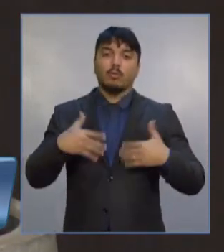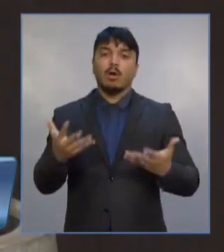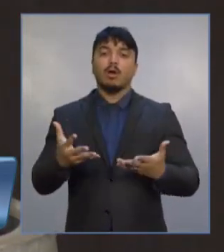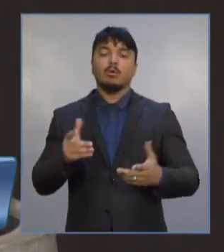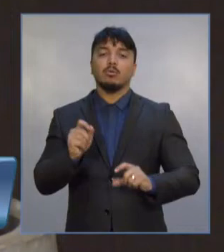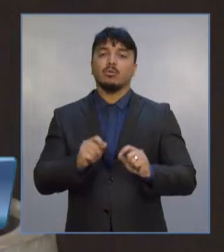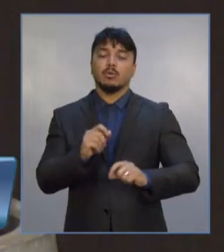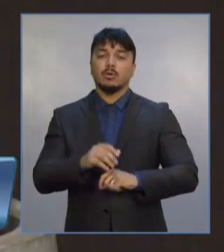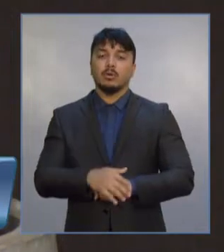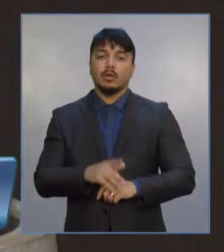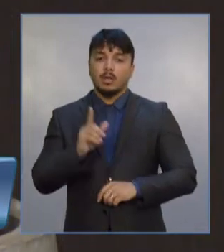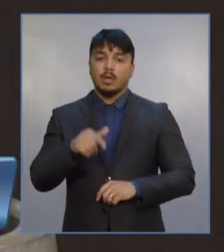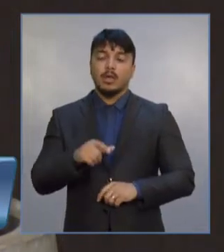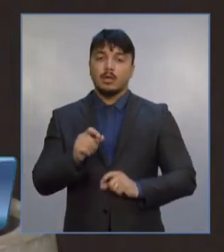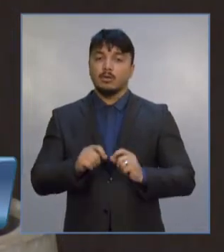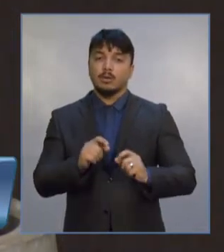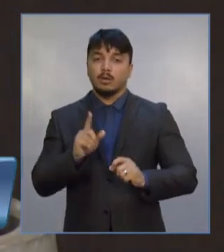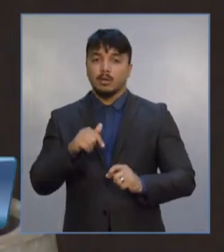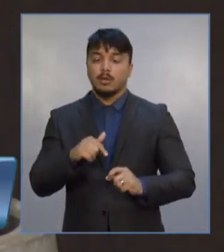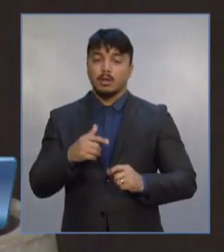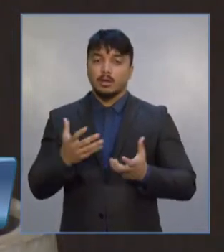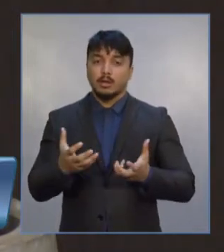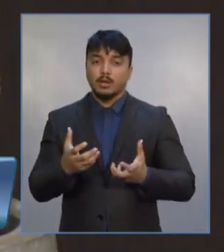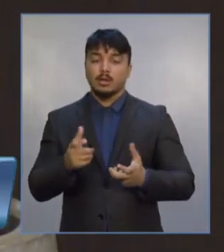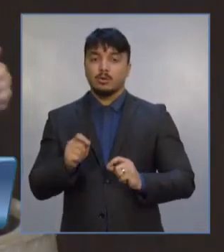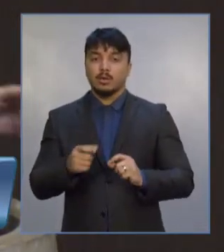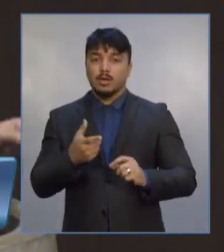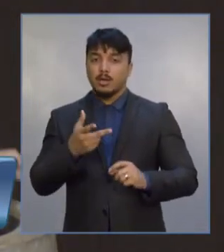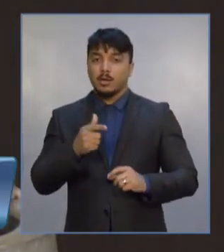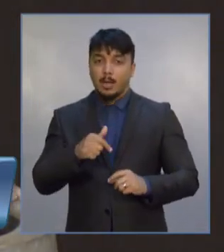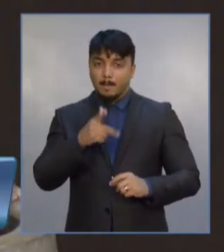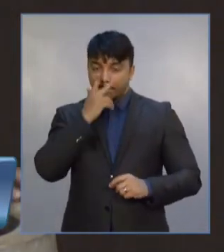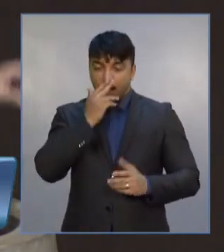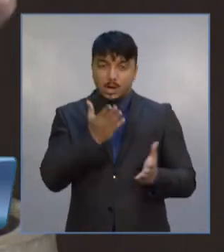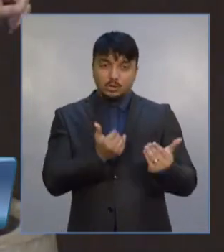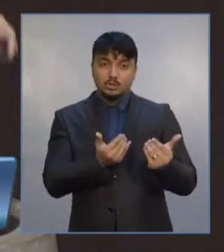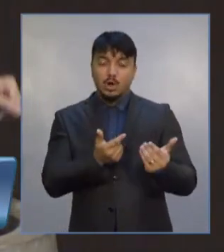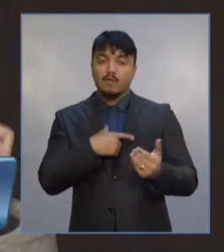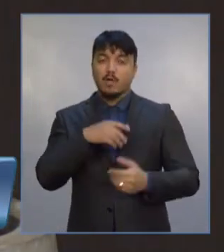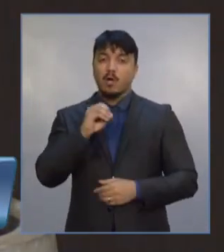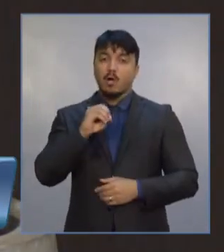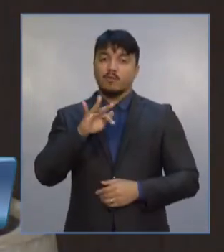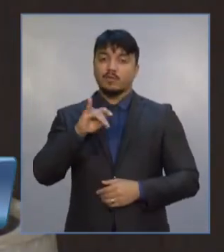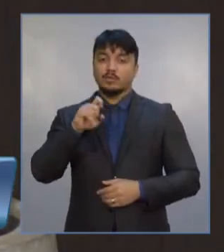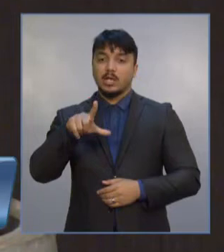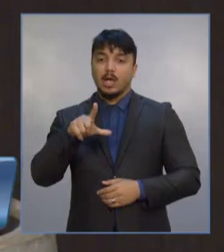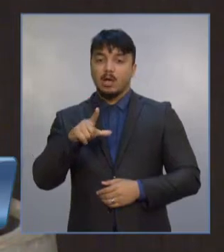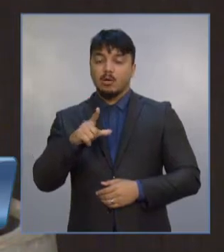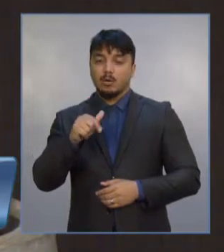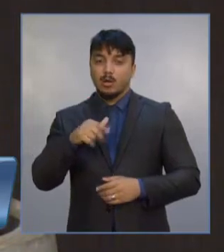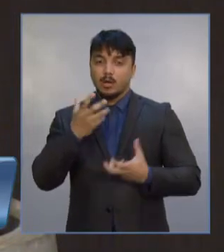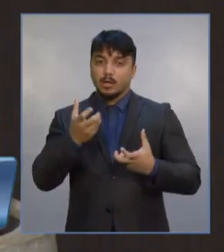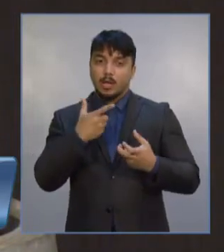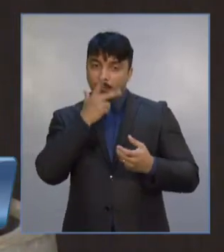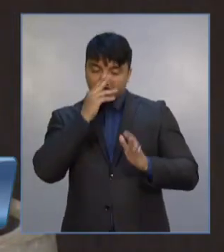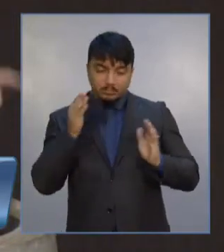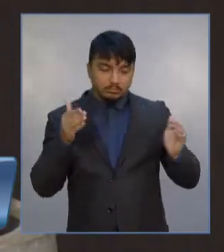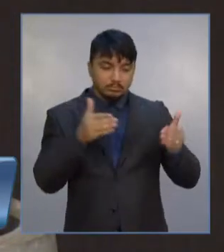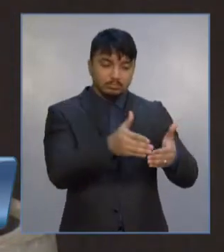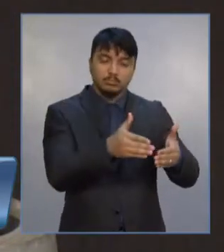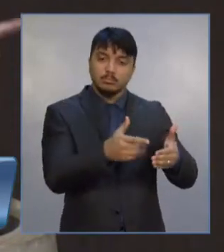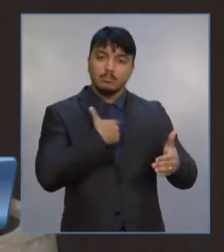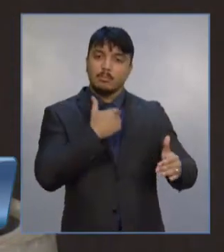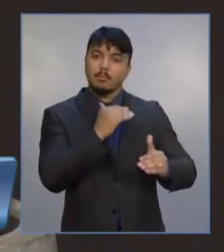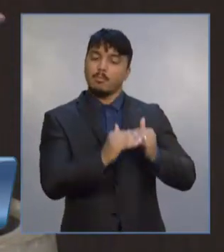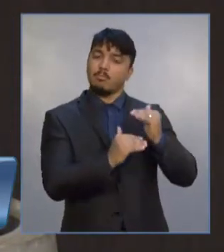outras coisas, era exatamente afastar os jovens oficiais que tinham simpatias por ideias progressistas. Porque